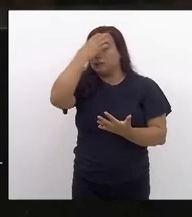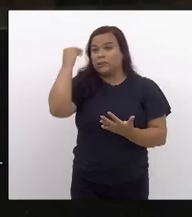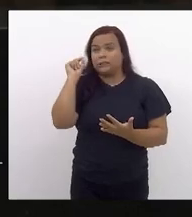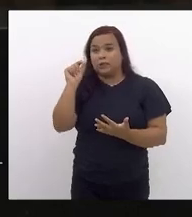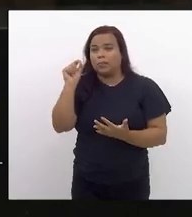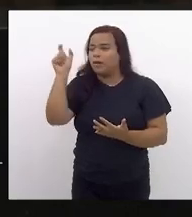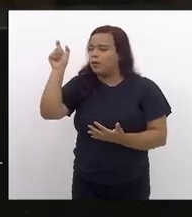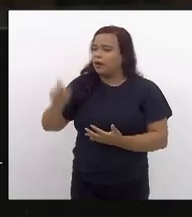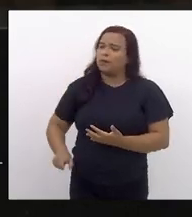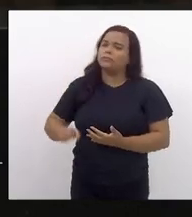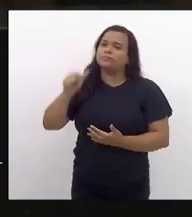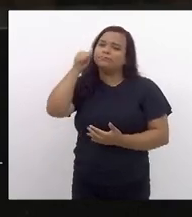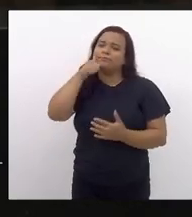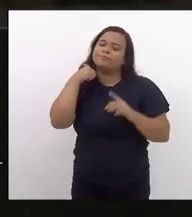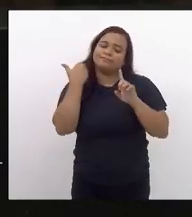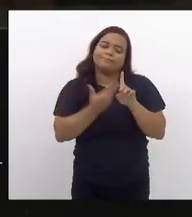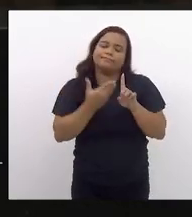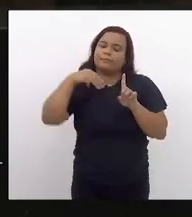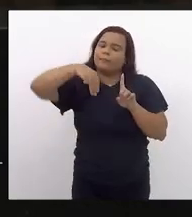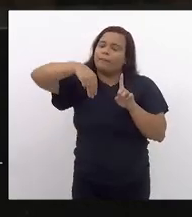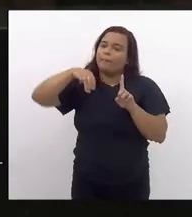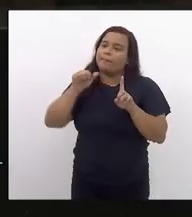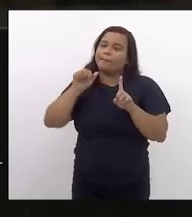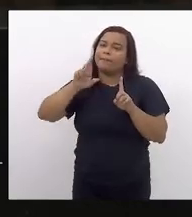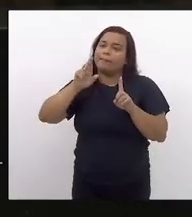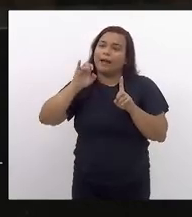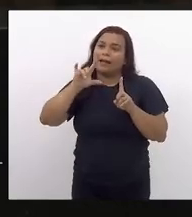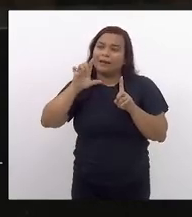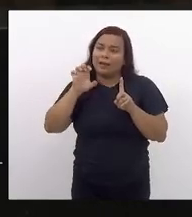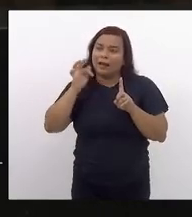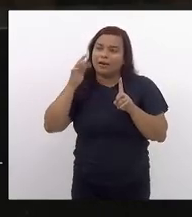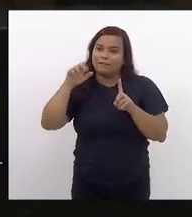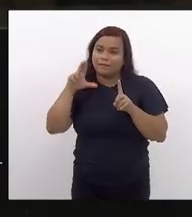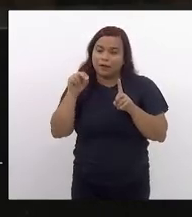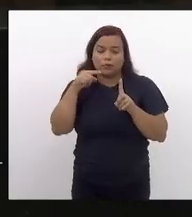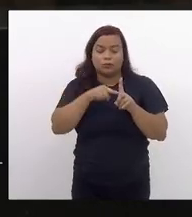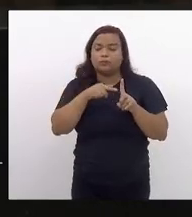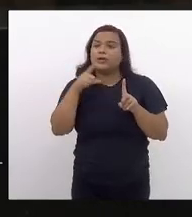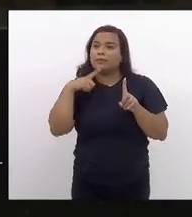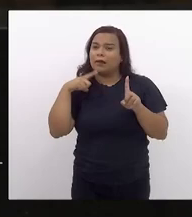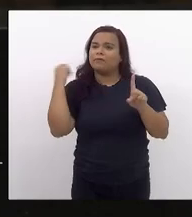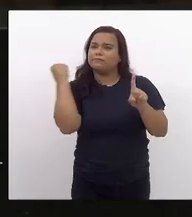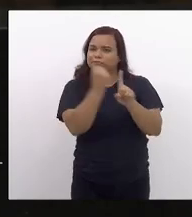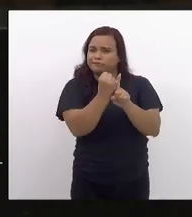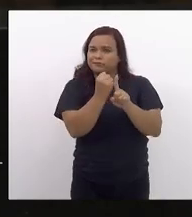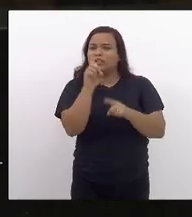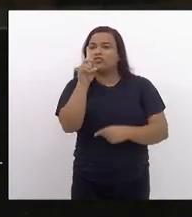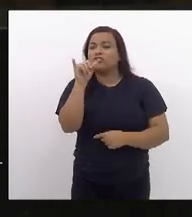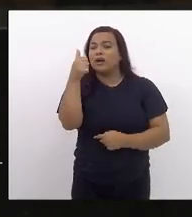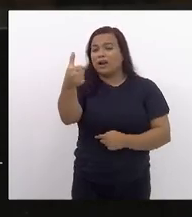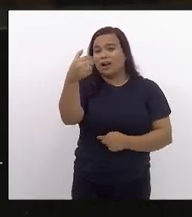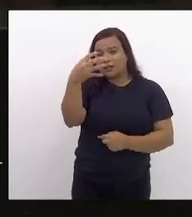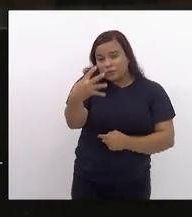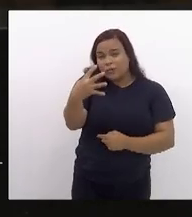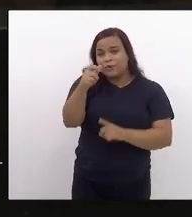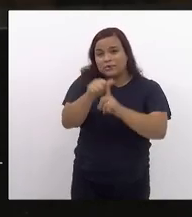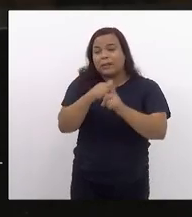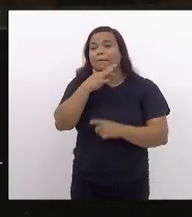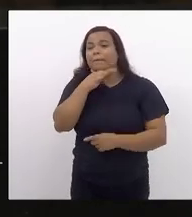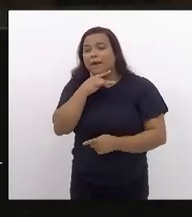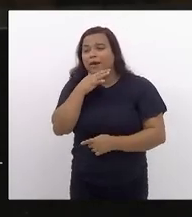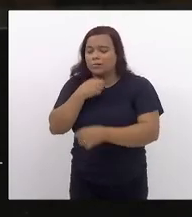Marielle Franco. Marielle foi assassinada no dia 14 de março